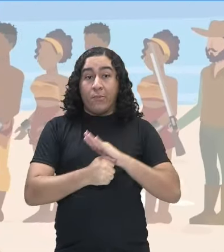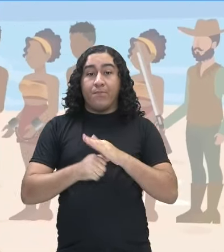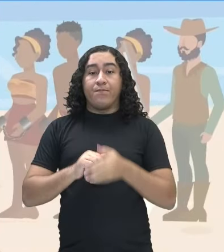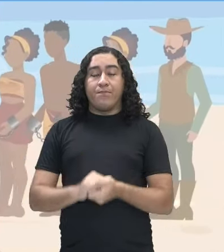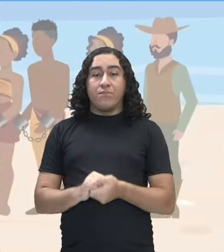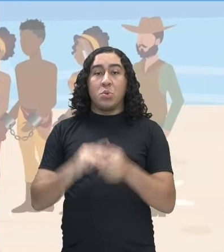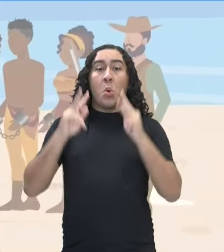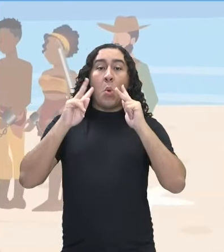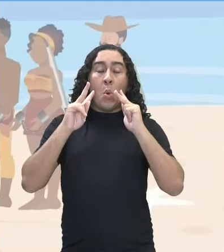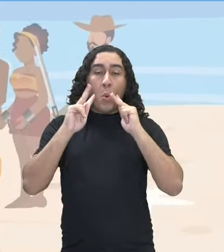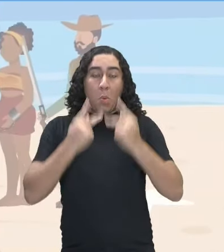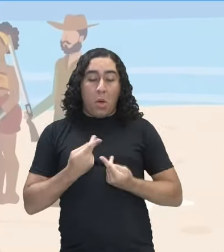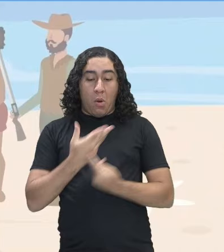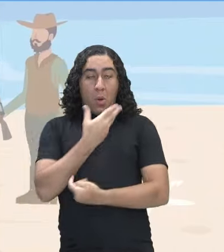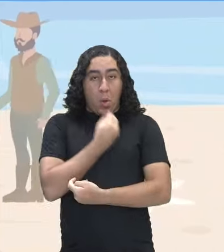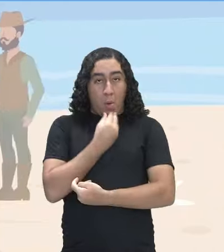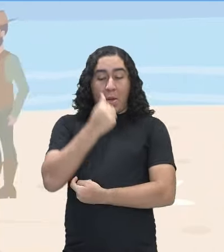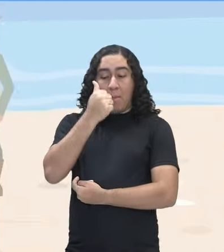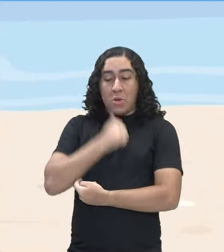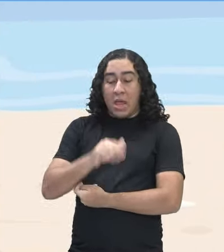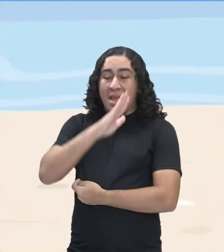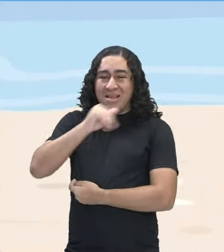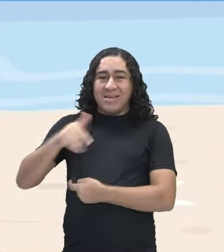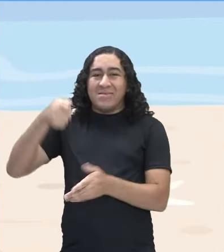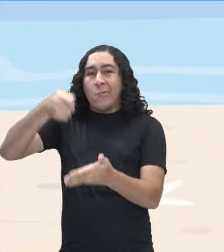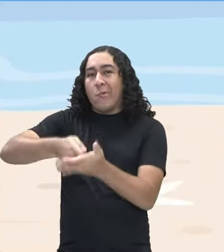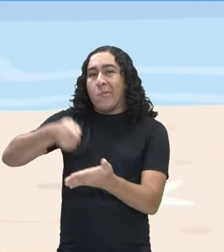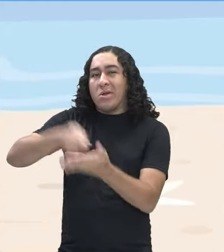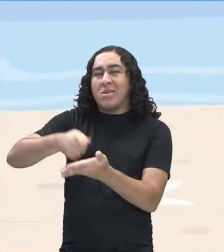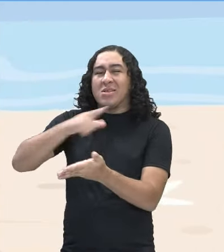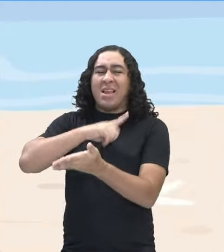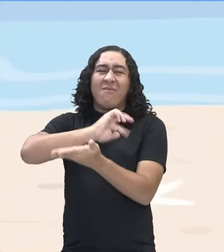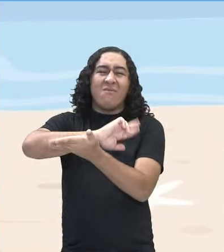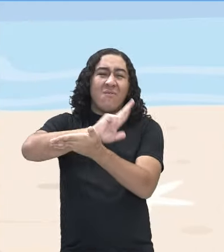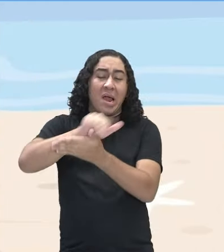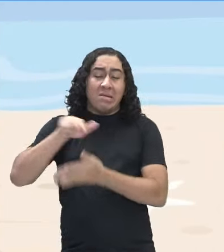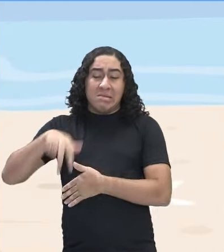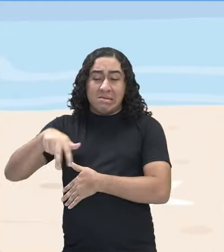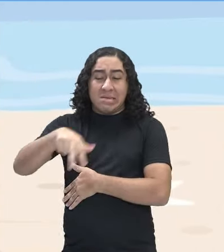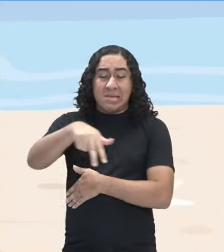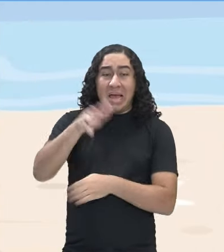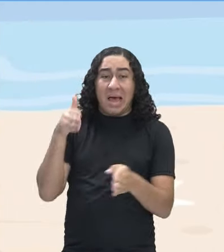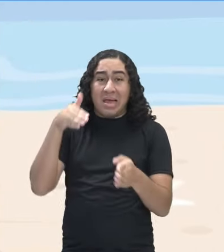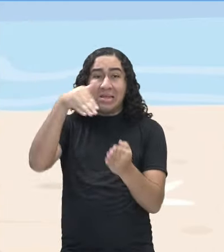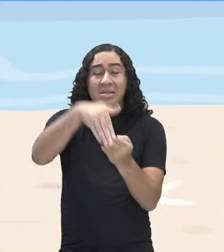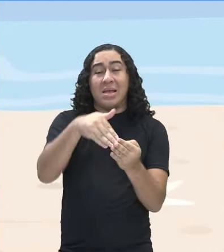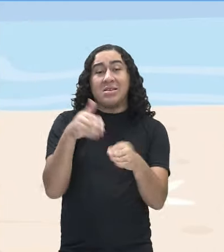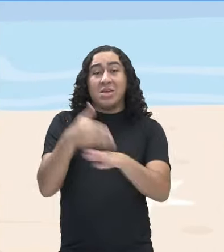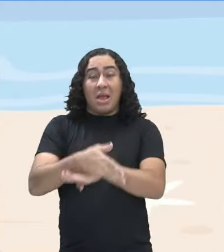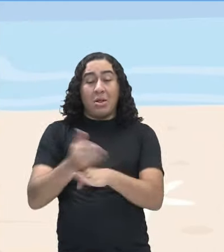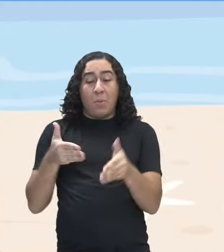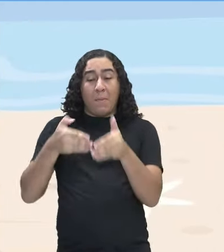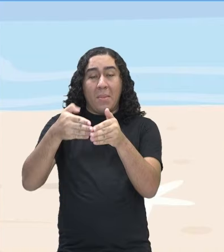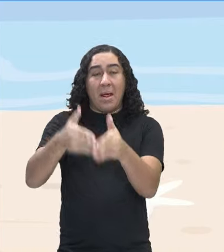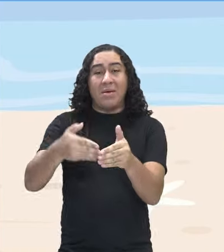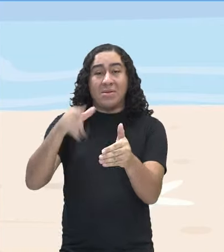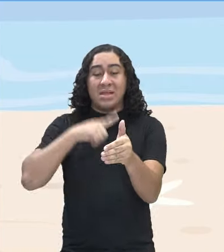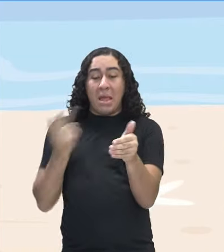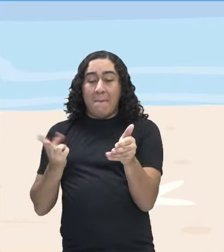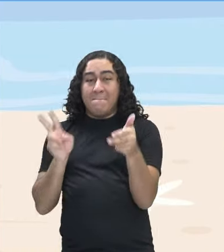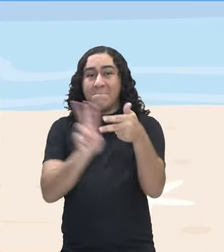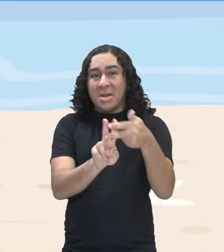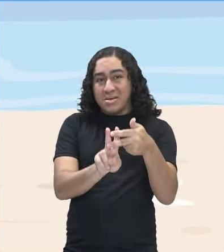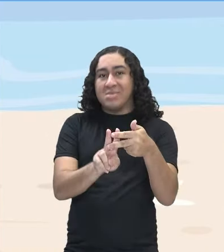homens mulheres e crianças eram obrigados a longas caminhadas até os portos onde eram aprisionados em